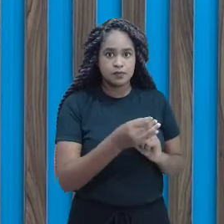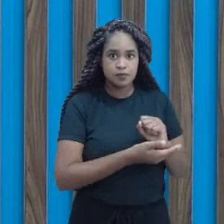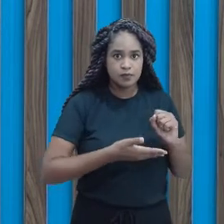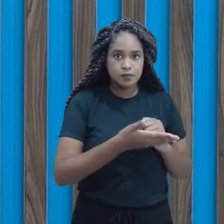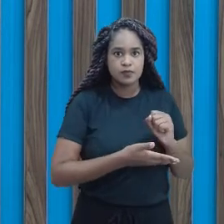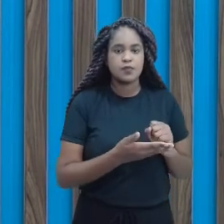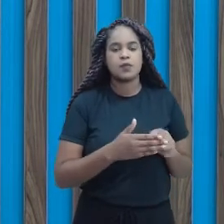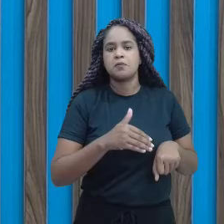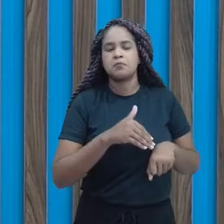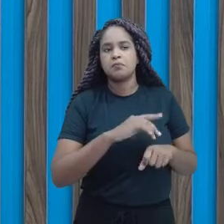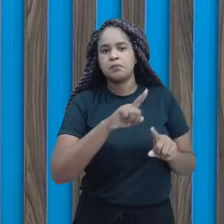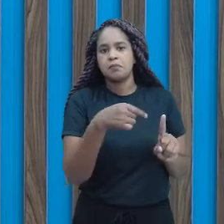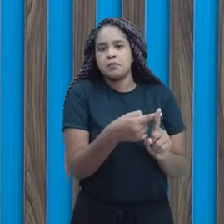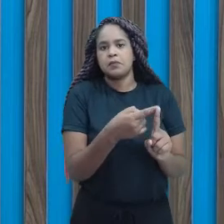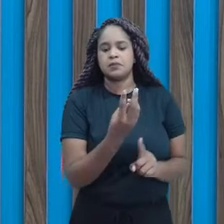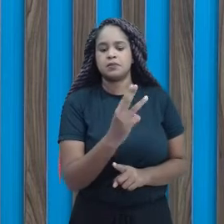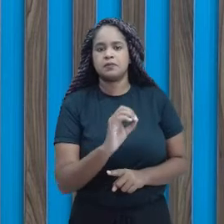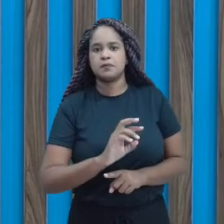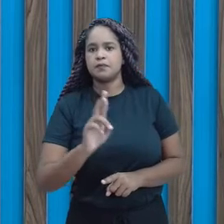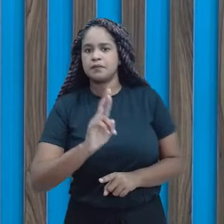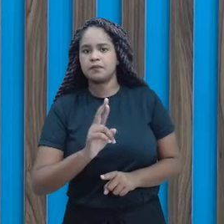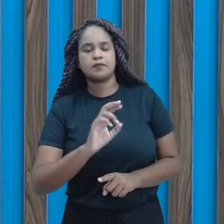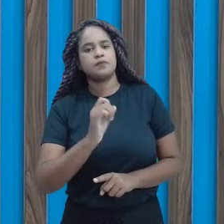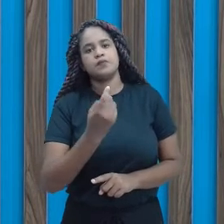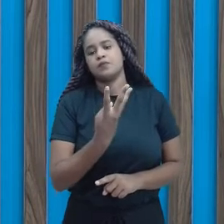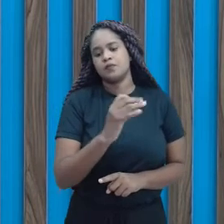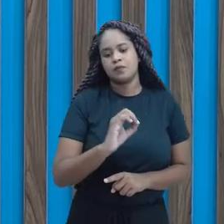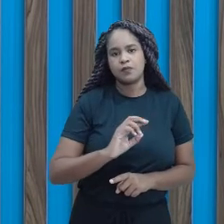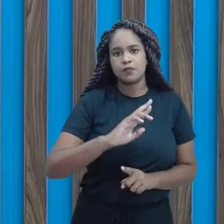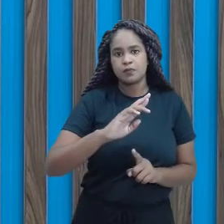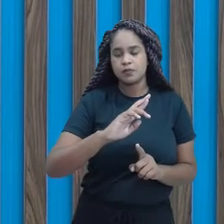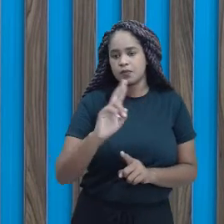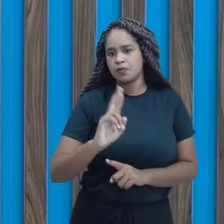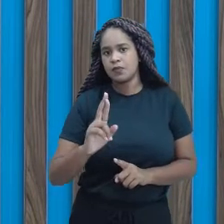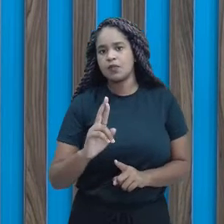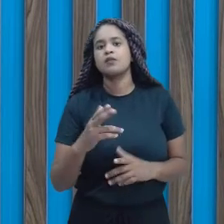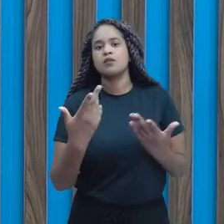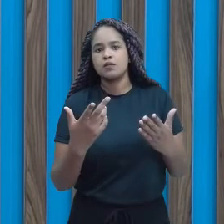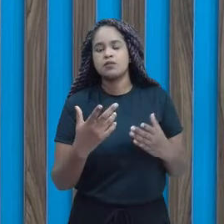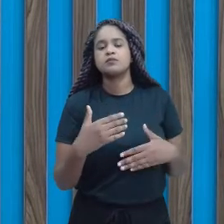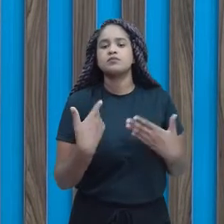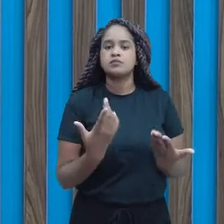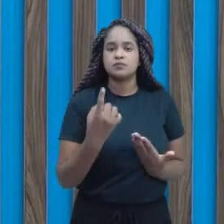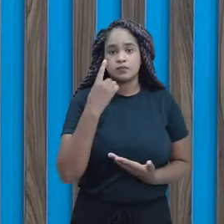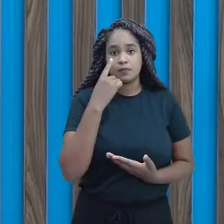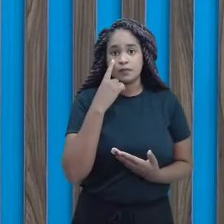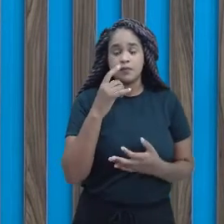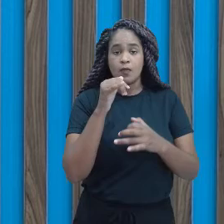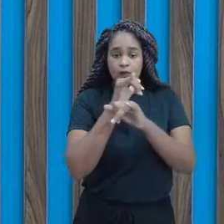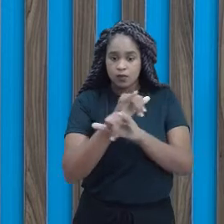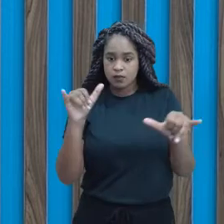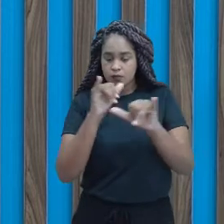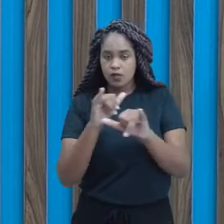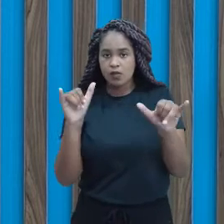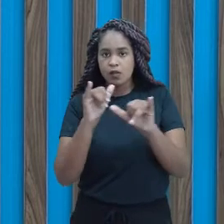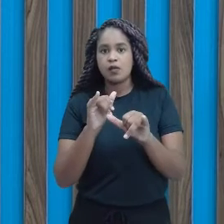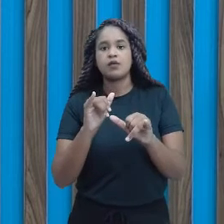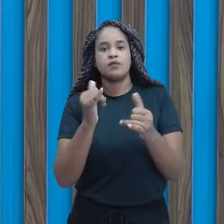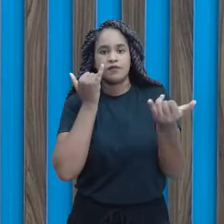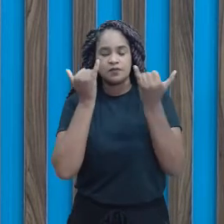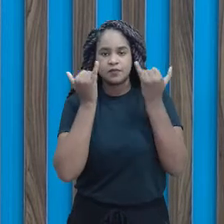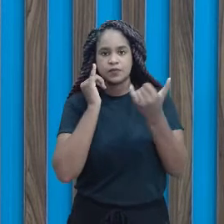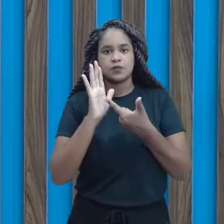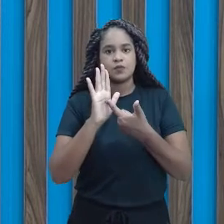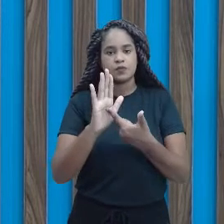aumentou R$30, aumentou R$40, a gente sempre tem essa noção e nos noticiários ele sempre dá essa